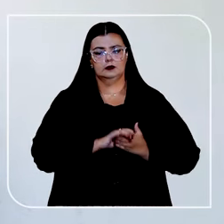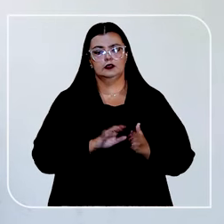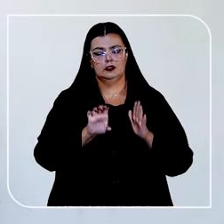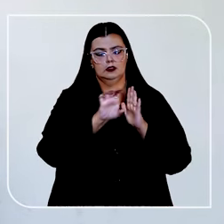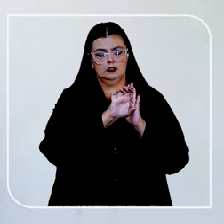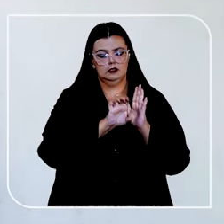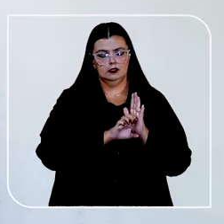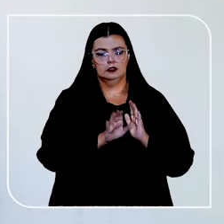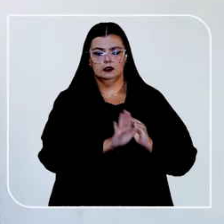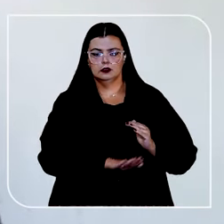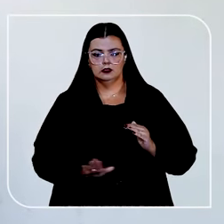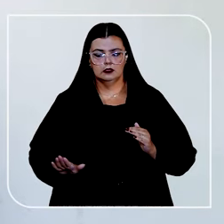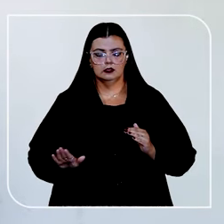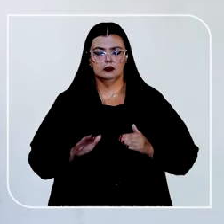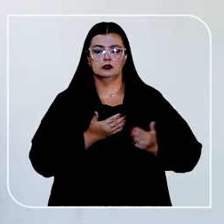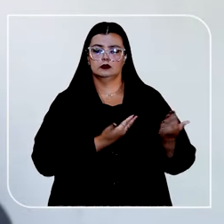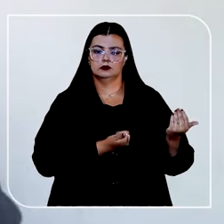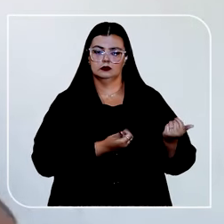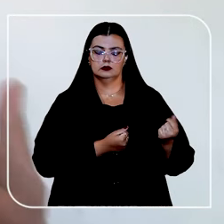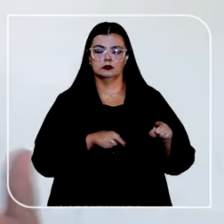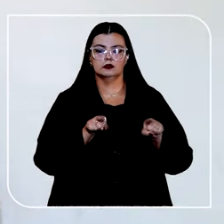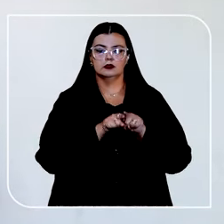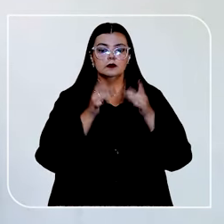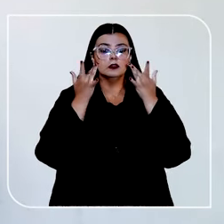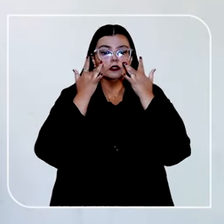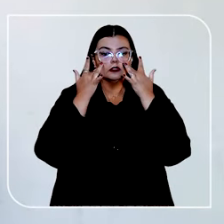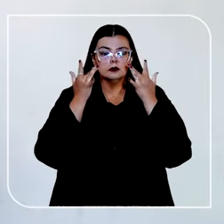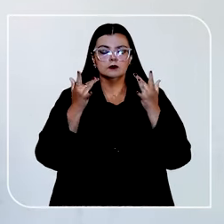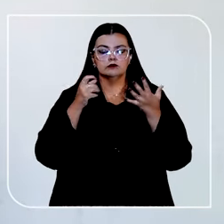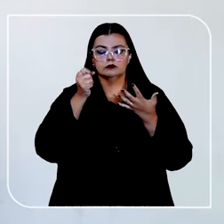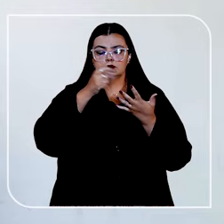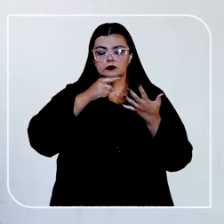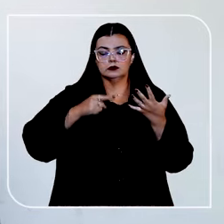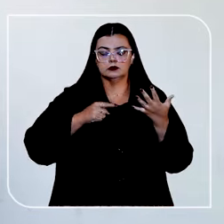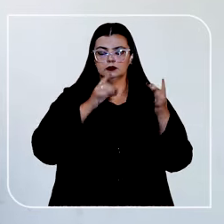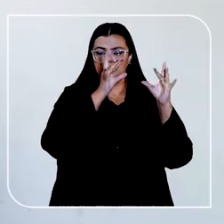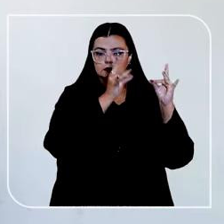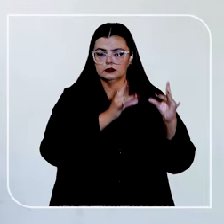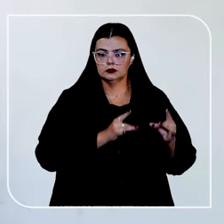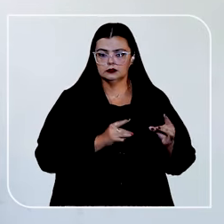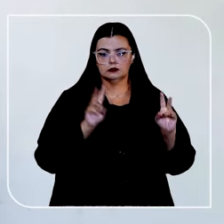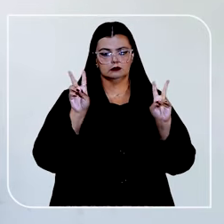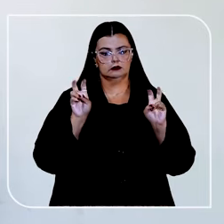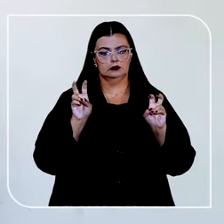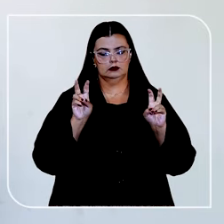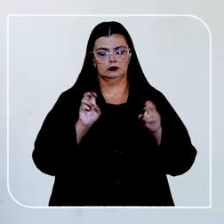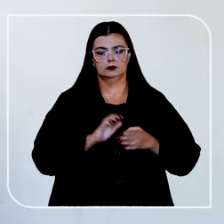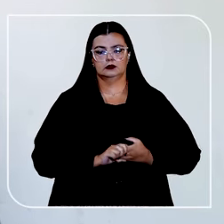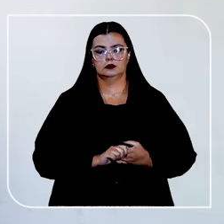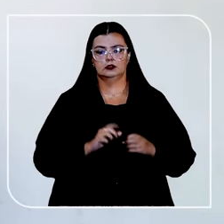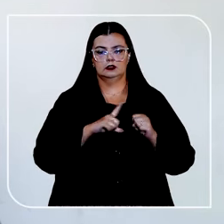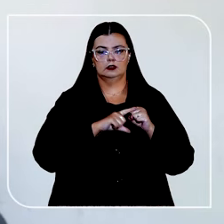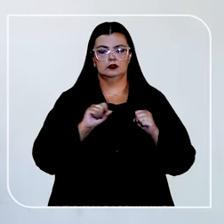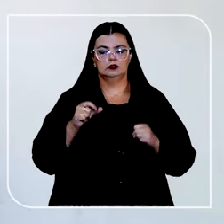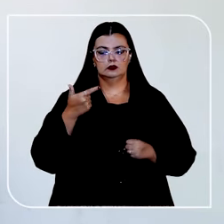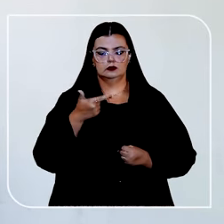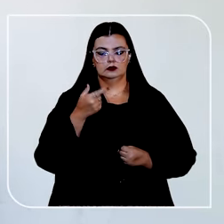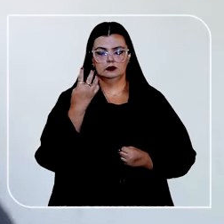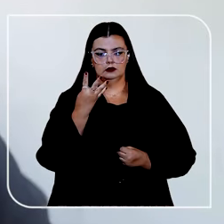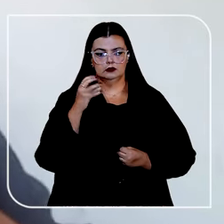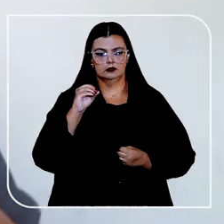Estatuto da Criança e do Adolescente também apresenta disposições específicas sobre esse assunto os artigos